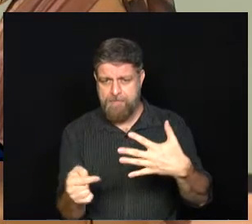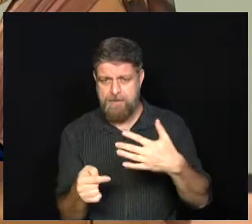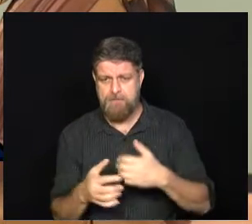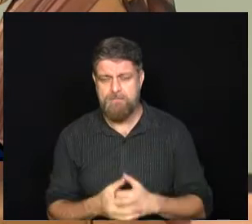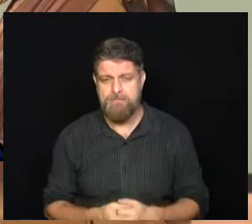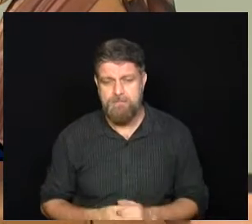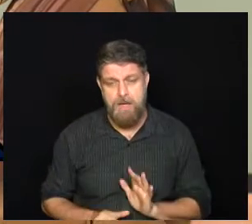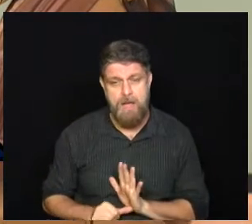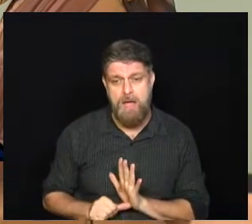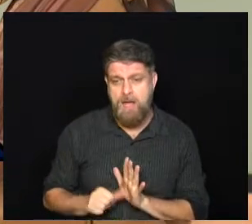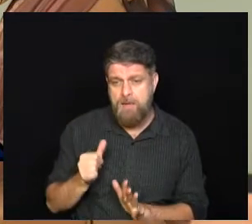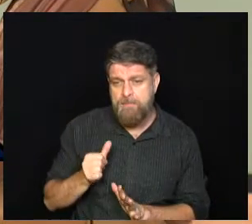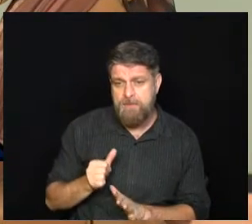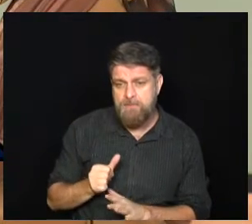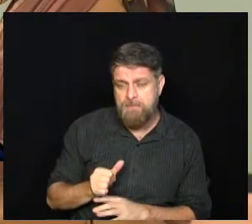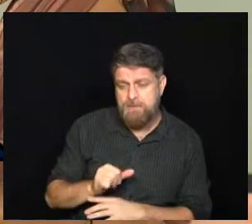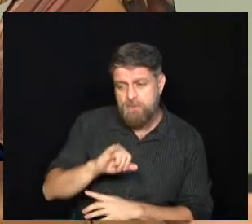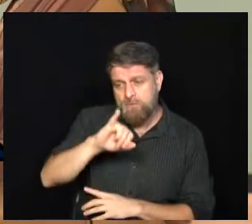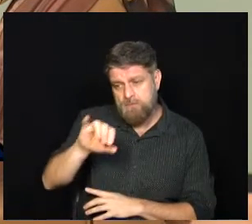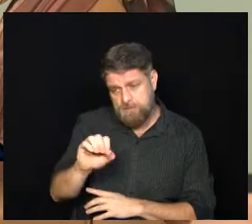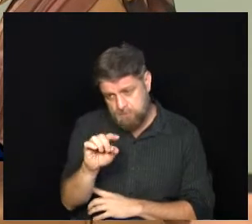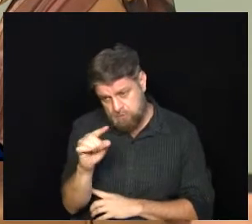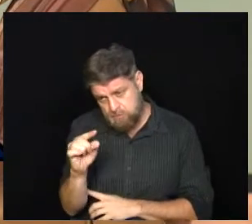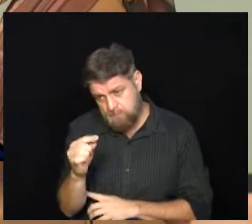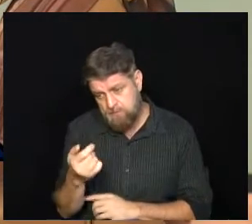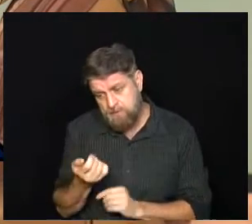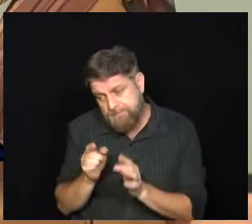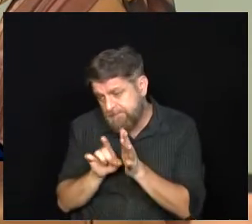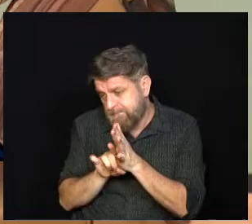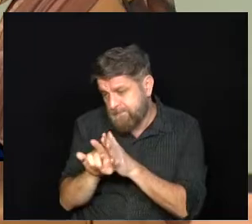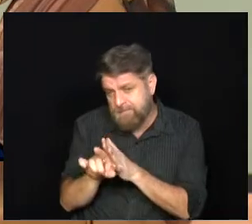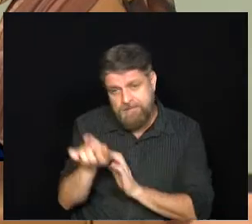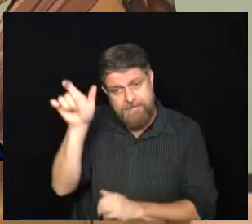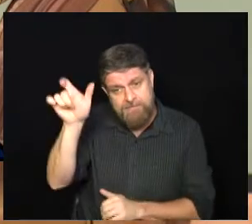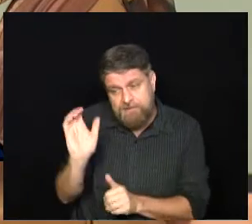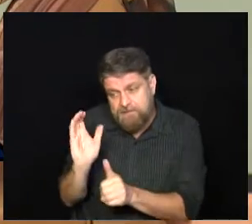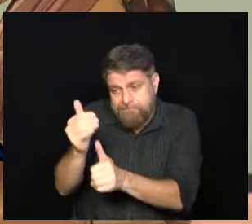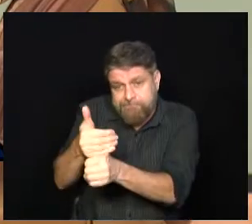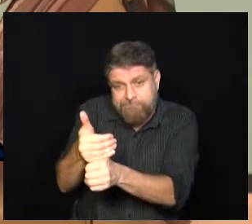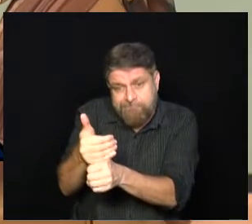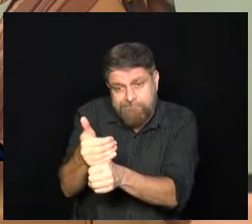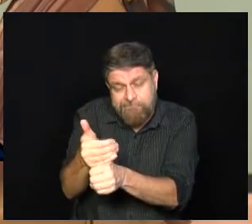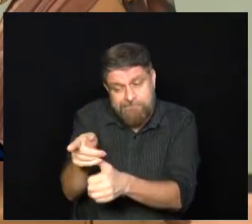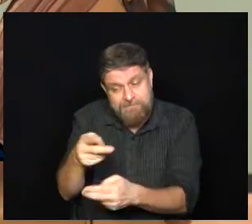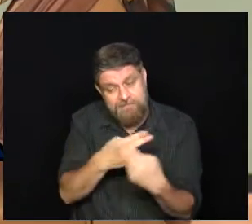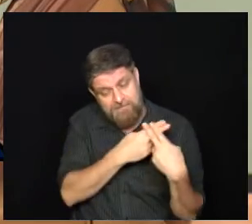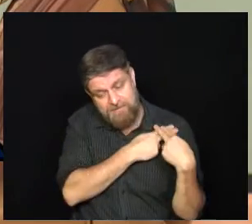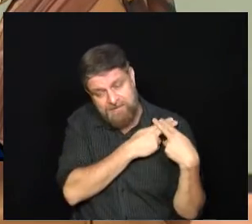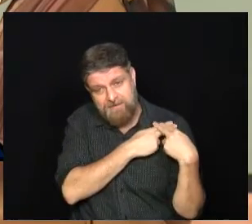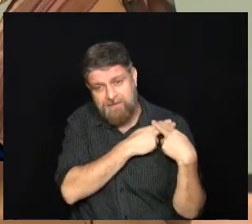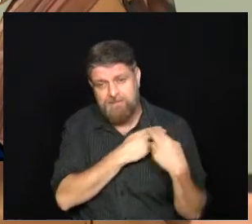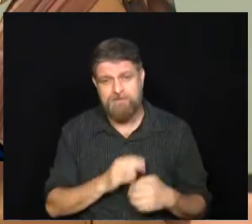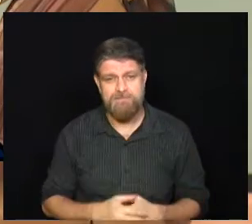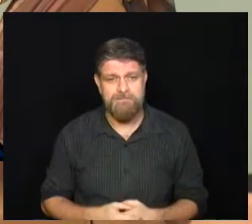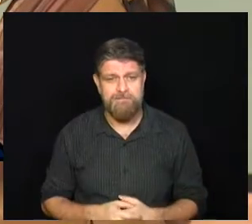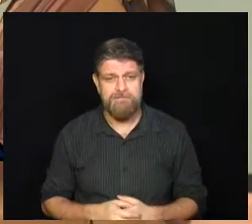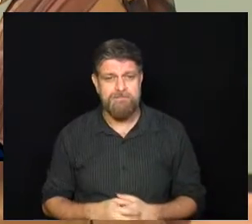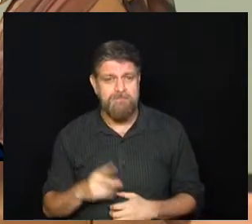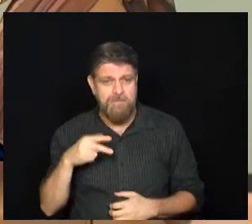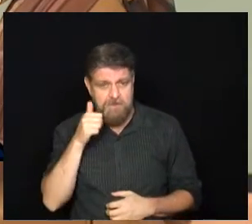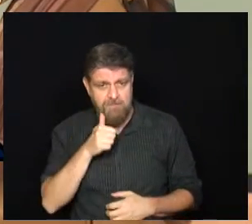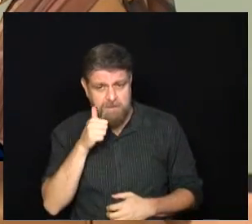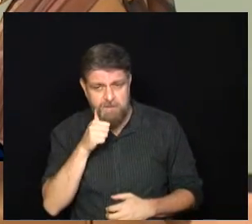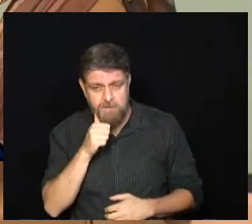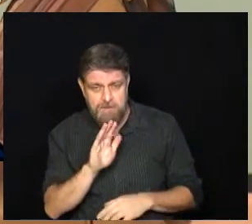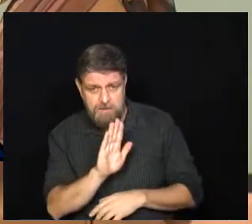Bom, primeiro, João, vou ter que perguntar para você, já que você que está aqui, né, com a tarefa. Vereadora, só